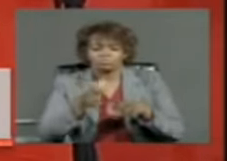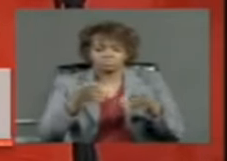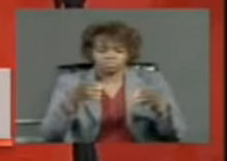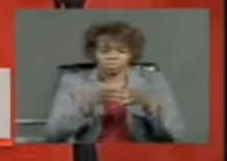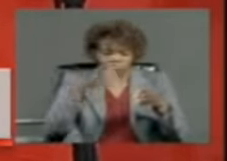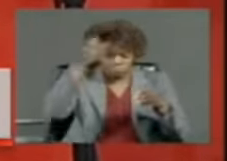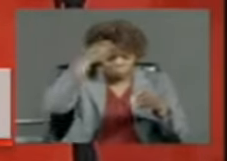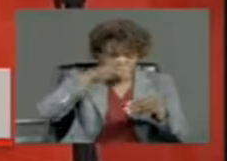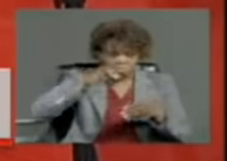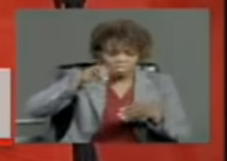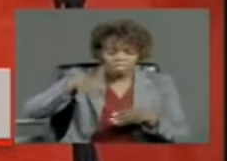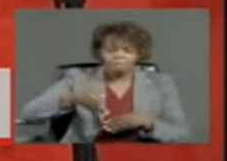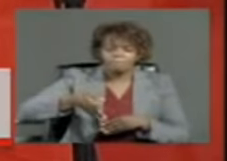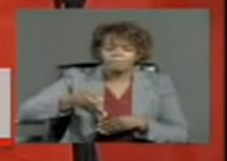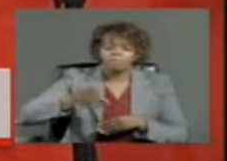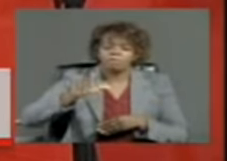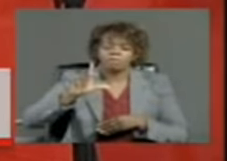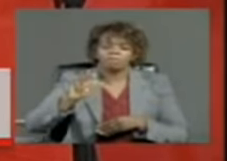Portanto, só para dizer que